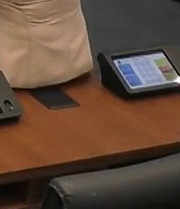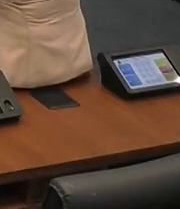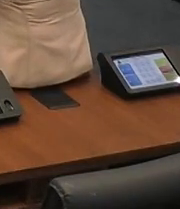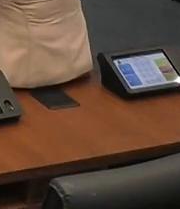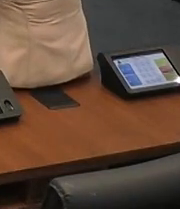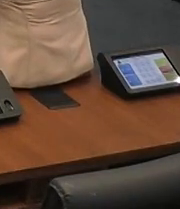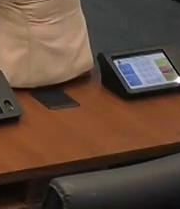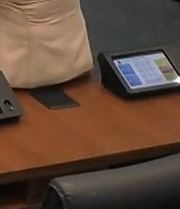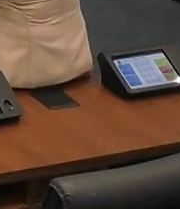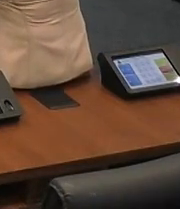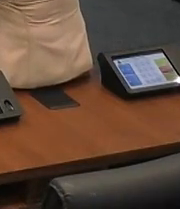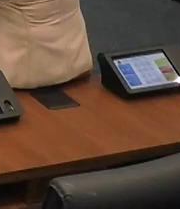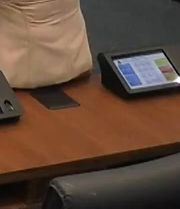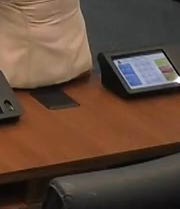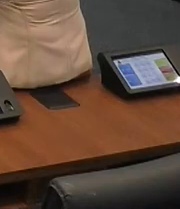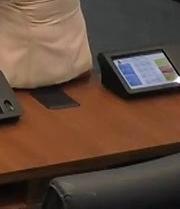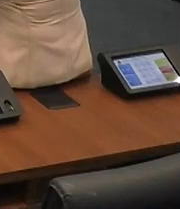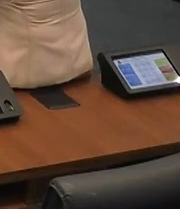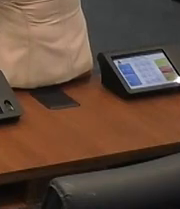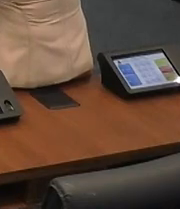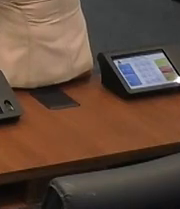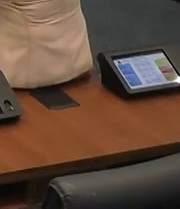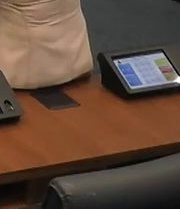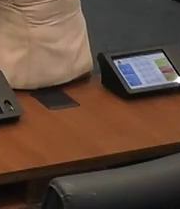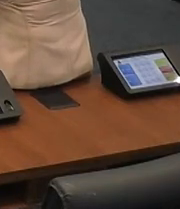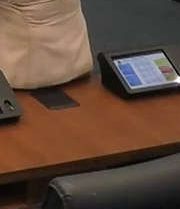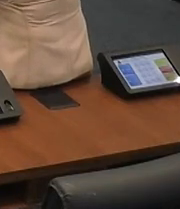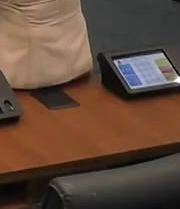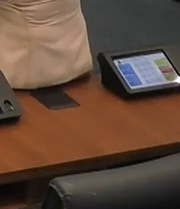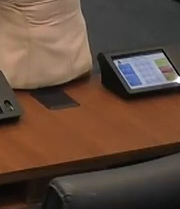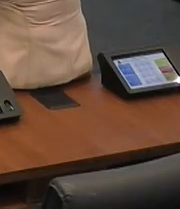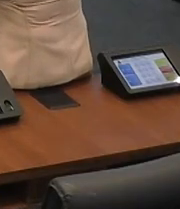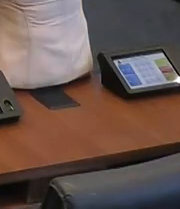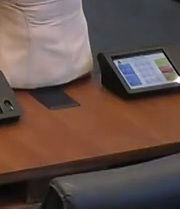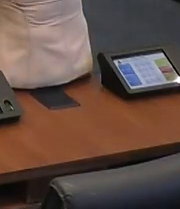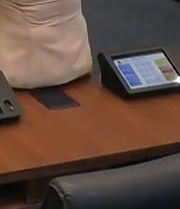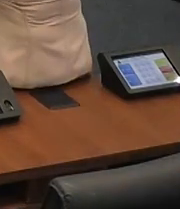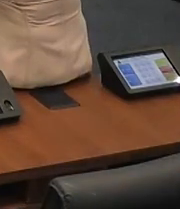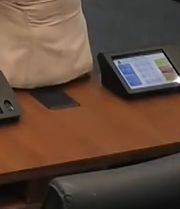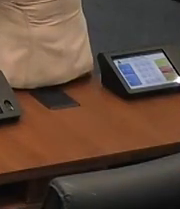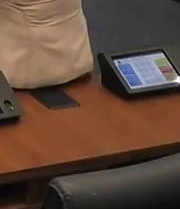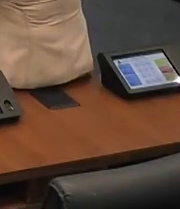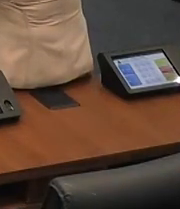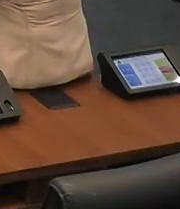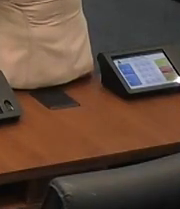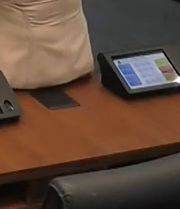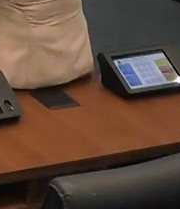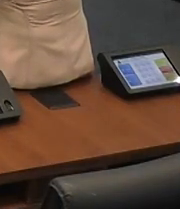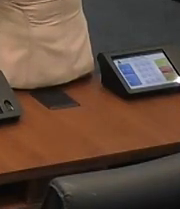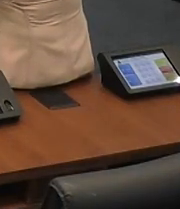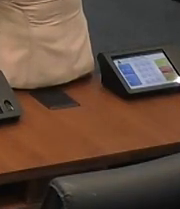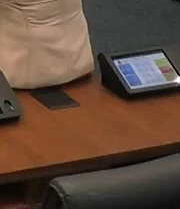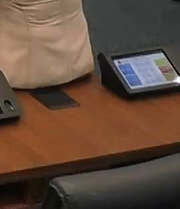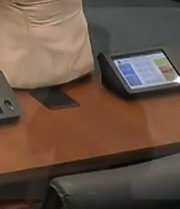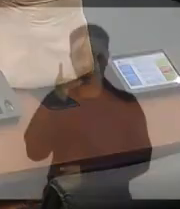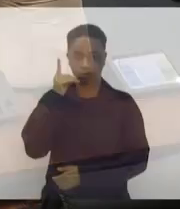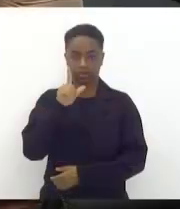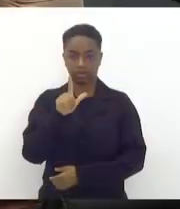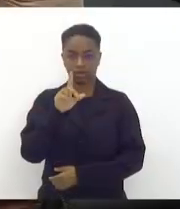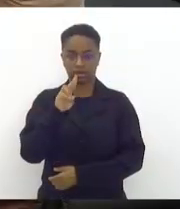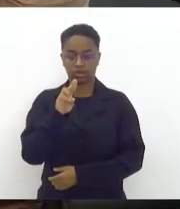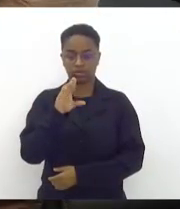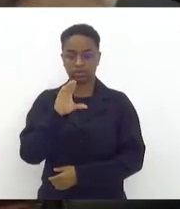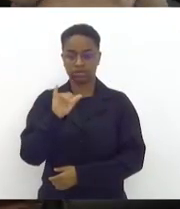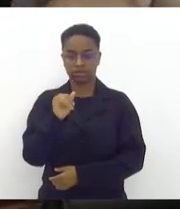Está aberta a sessão. A presidência convida a senhora deputada